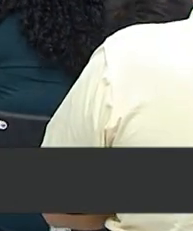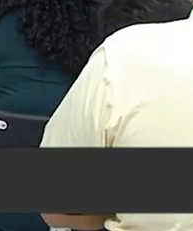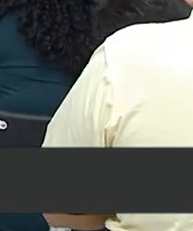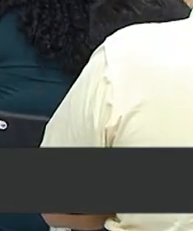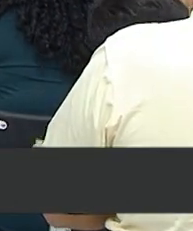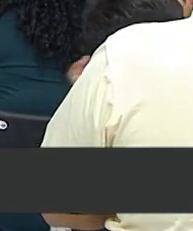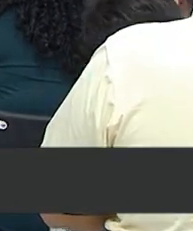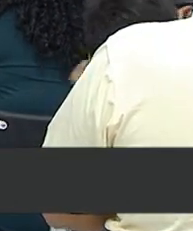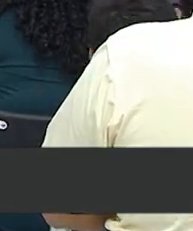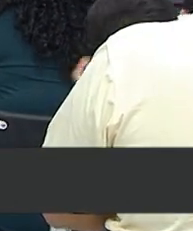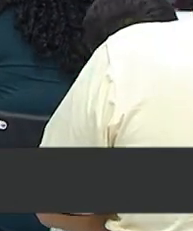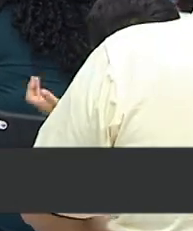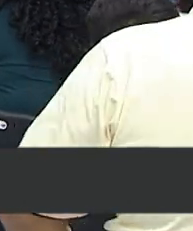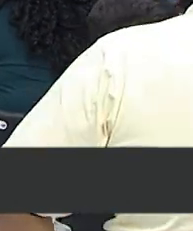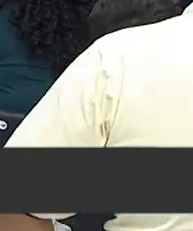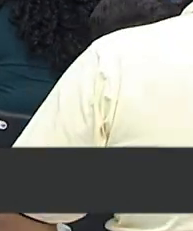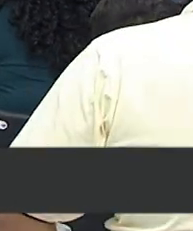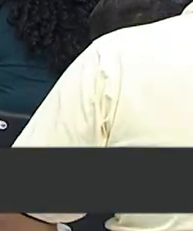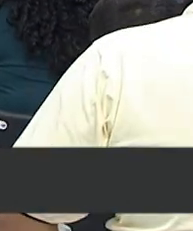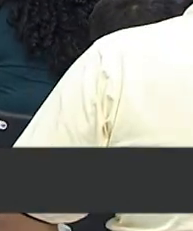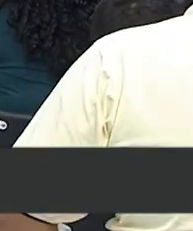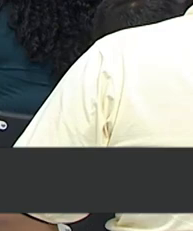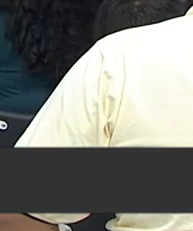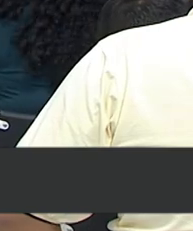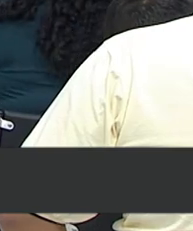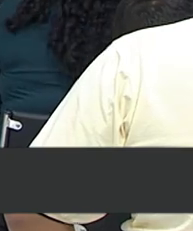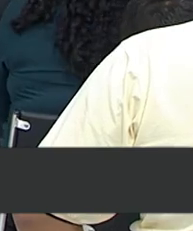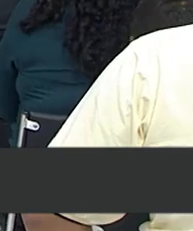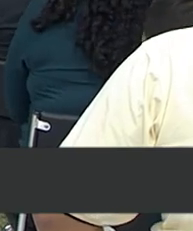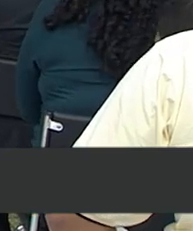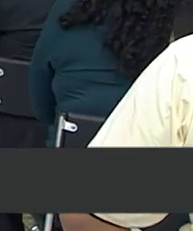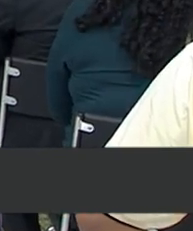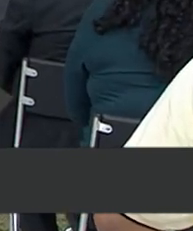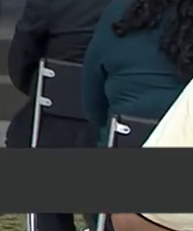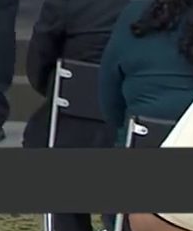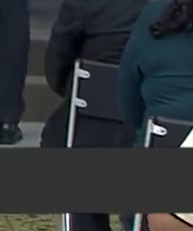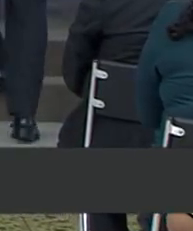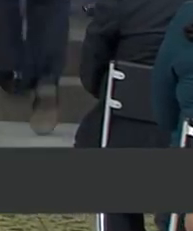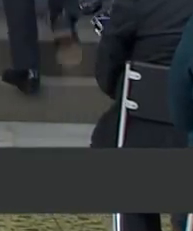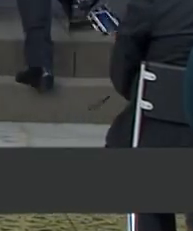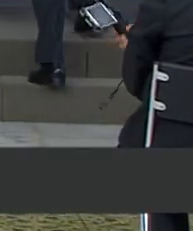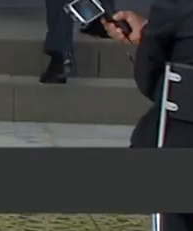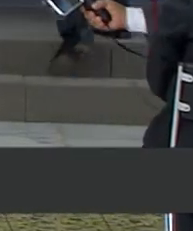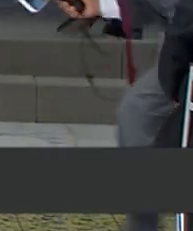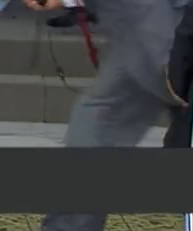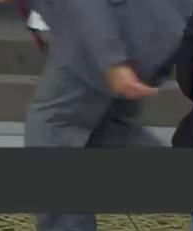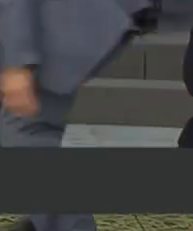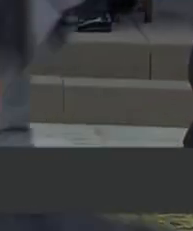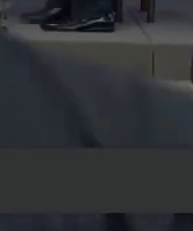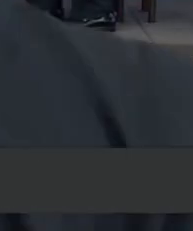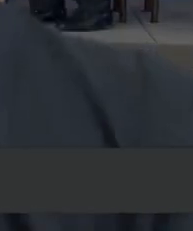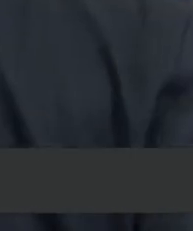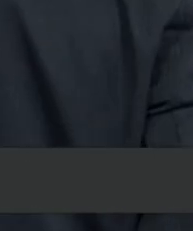senhoras e senhores com a palavra o presidente da república michel temer